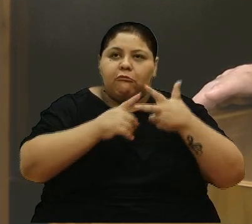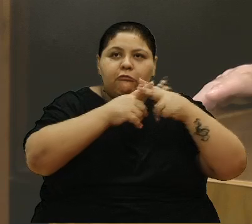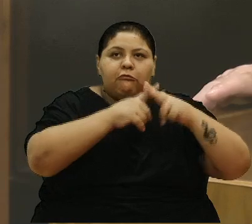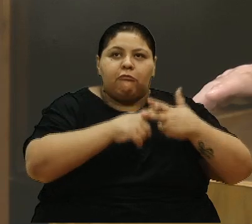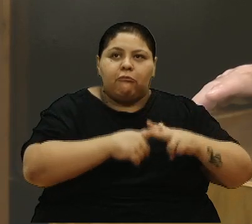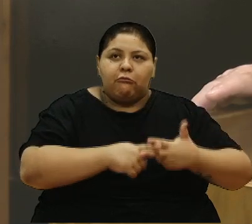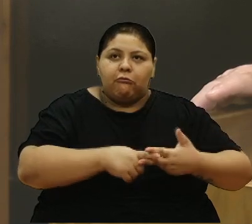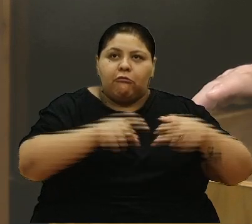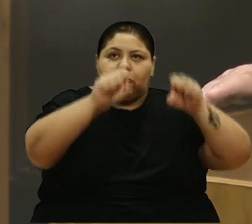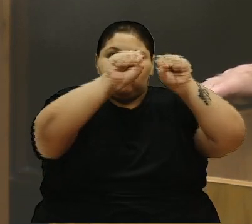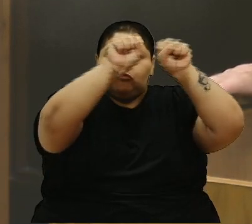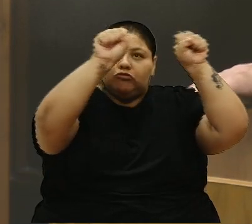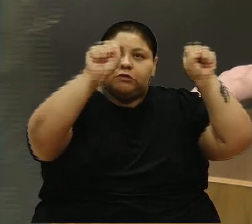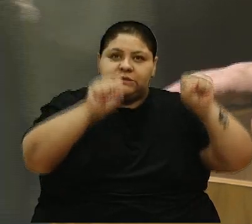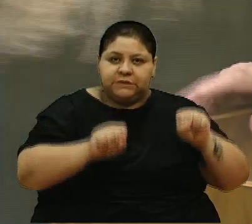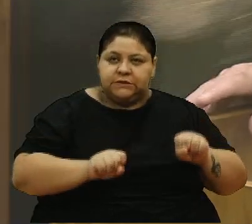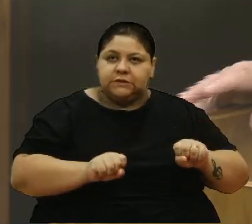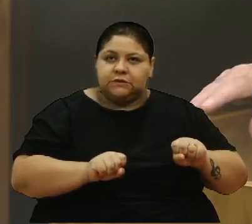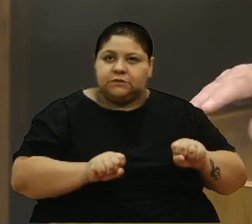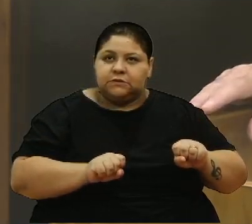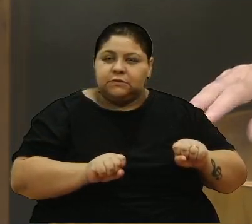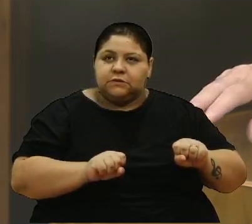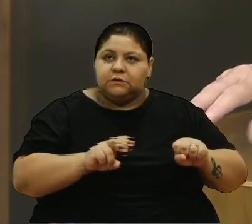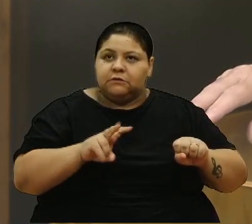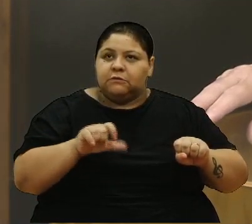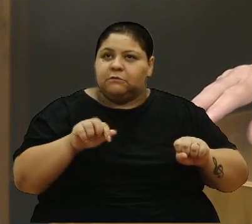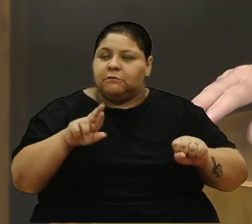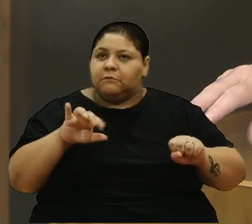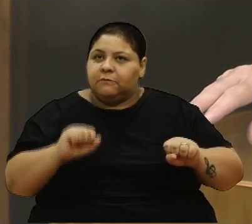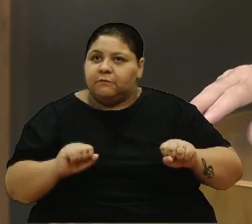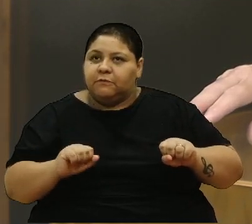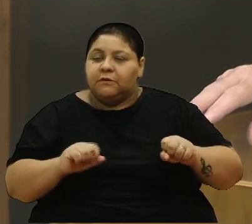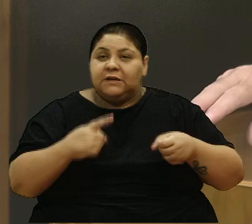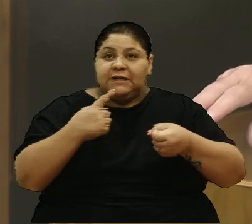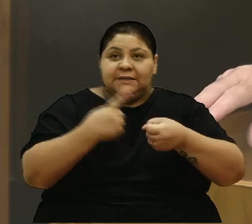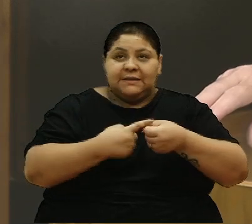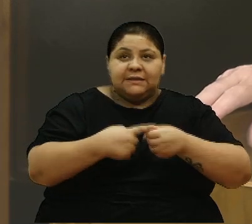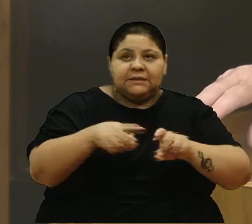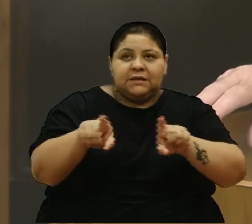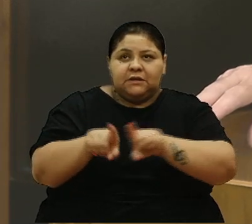do sistema viário, tanto na cidade como no interior.